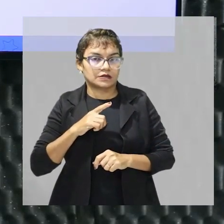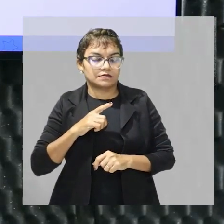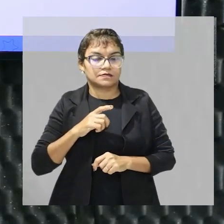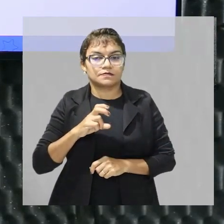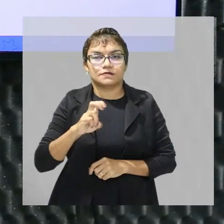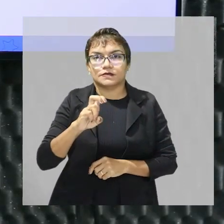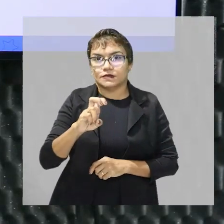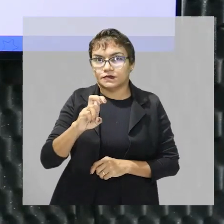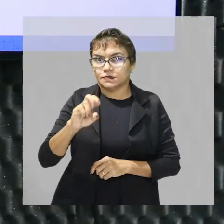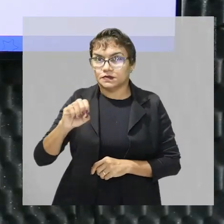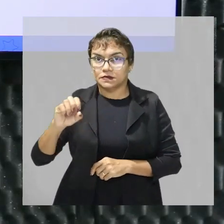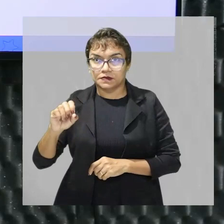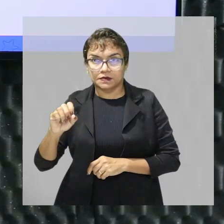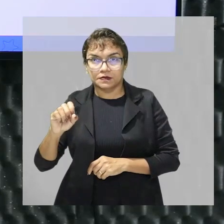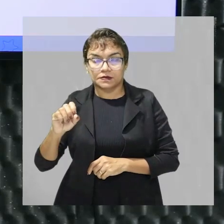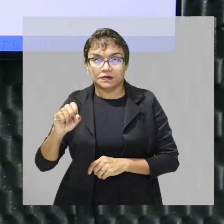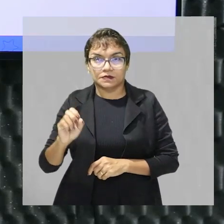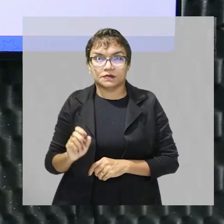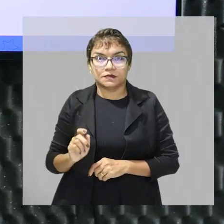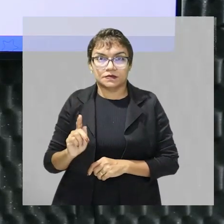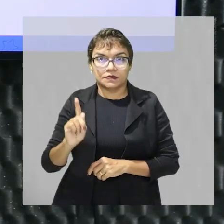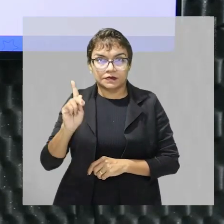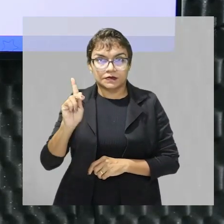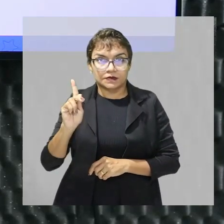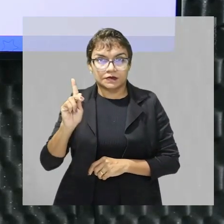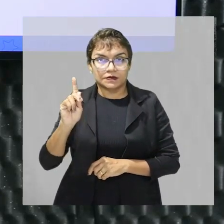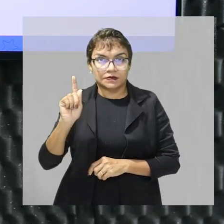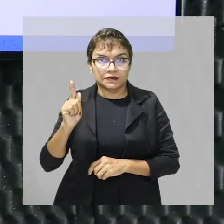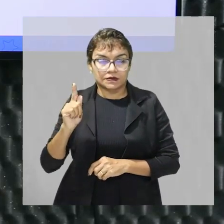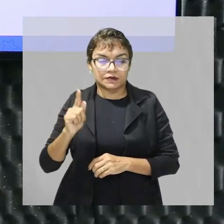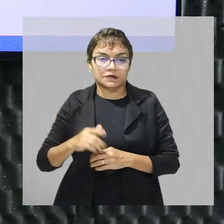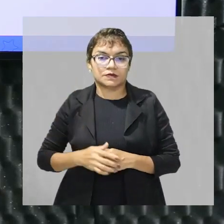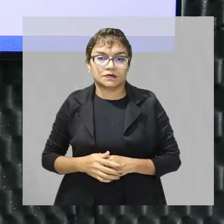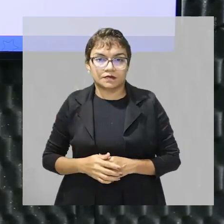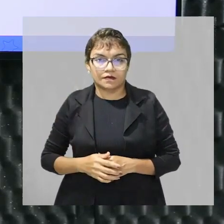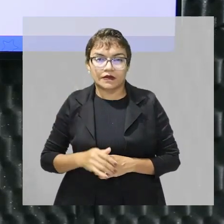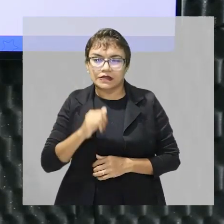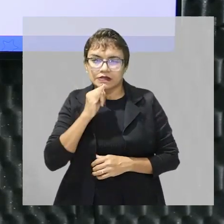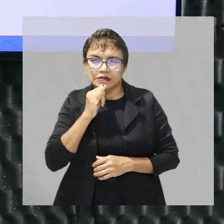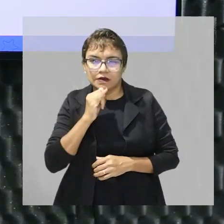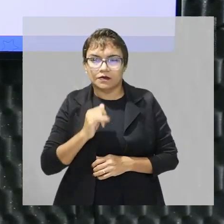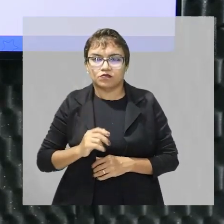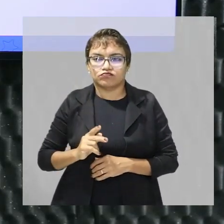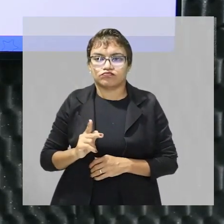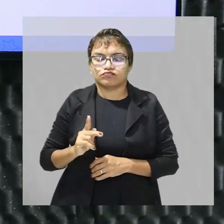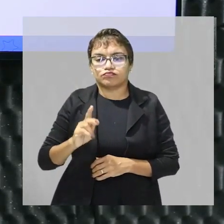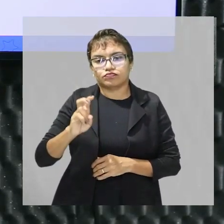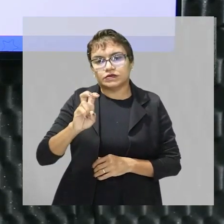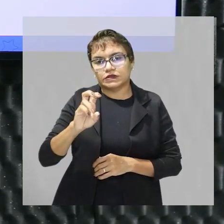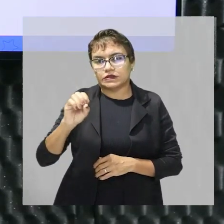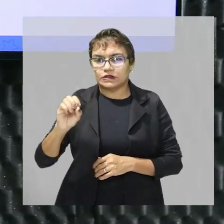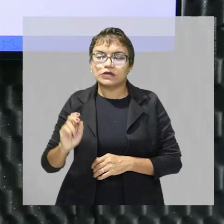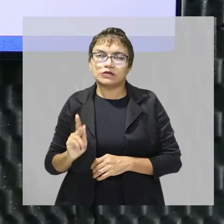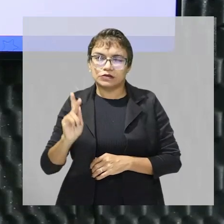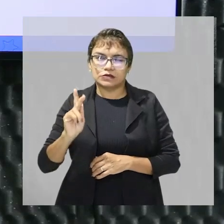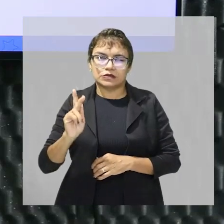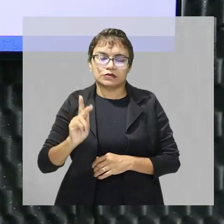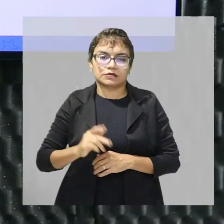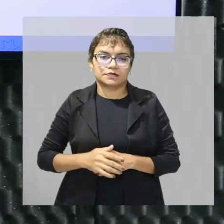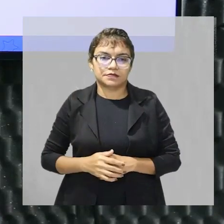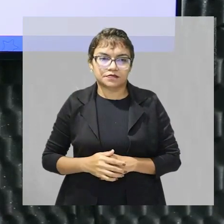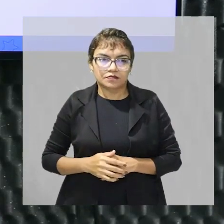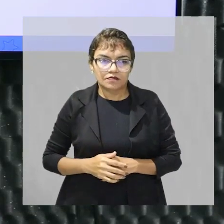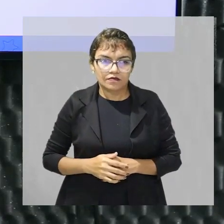gramas, se você quiser trabalhar dessa forma, do minério de ferro. Então, aqui nós temos as massas atômicas do ferro,